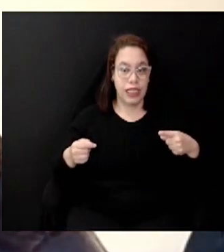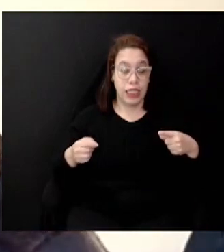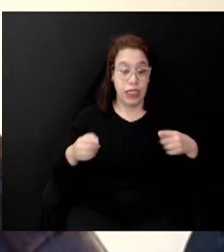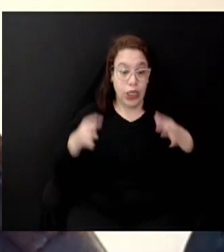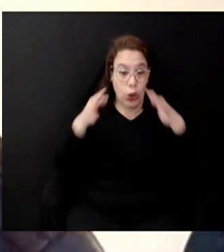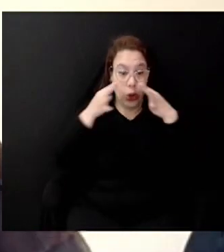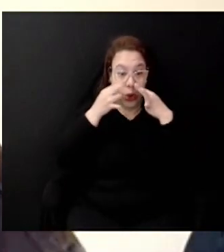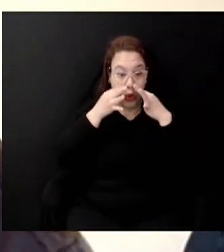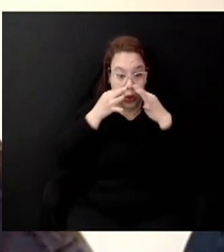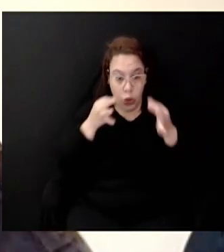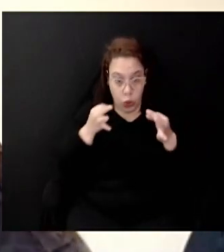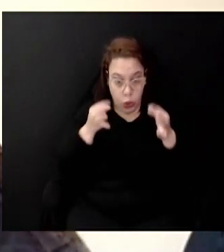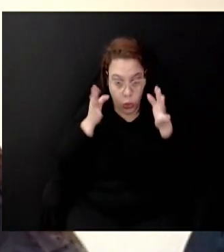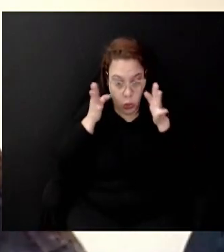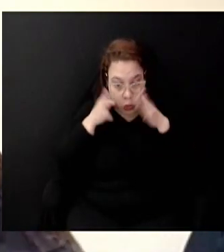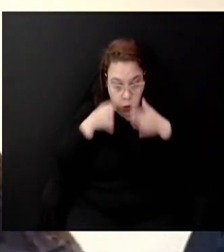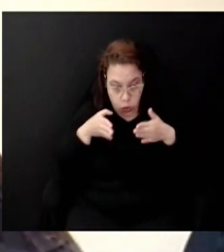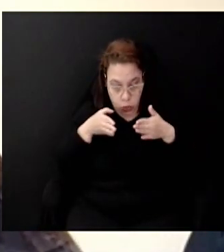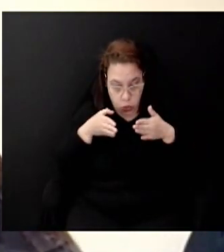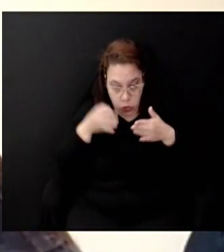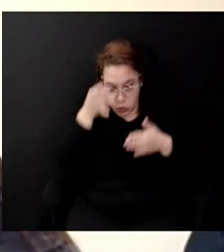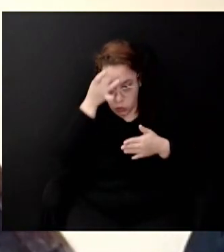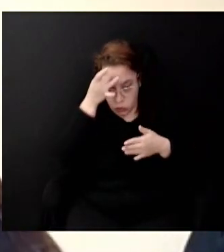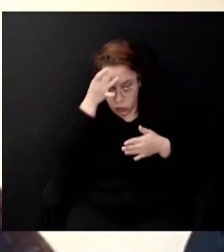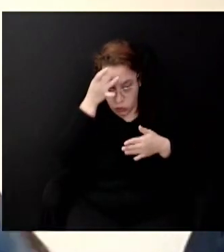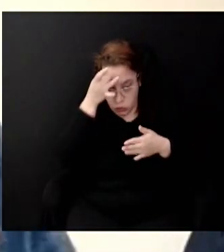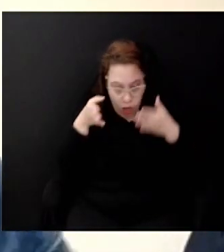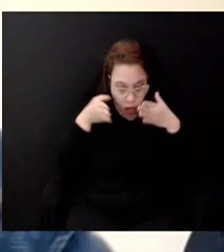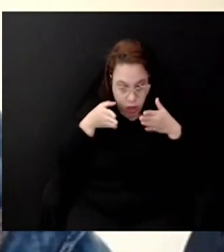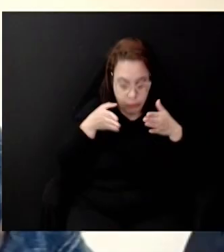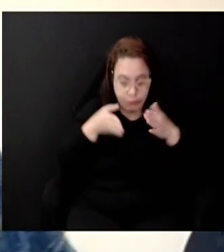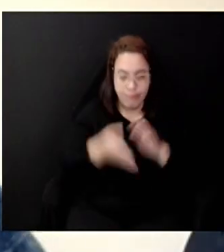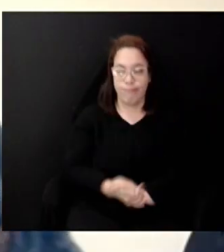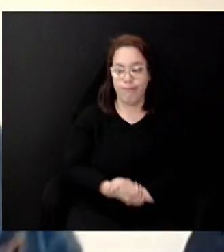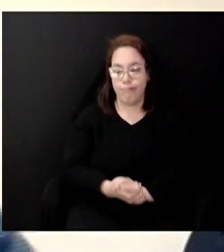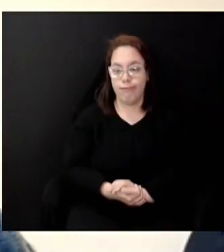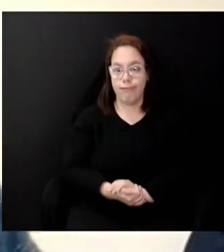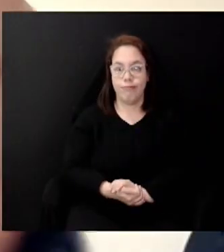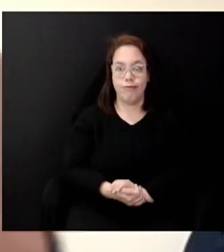facilidade. E a gente tem a armadilha